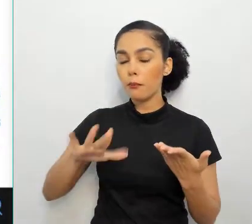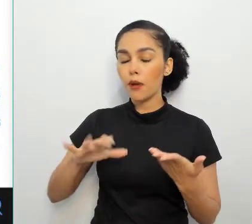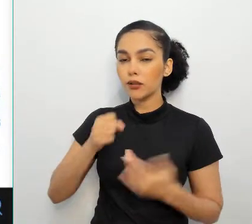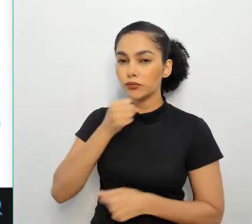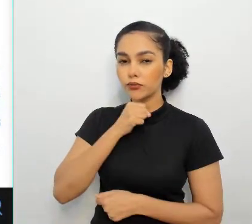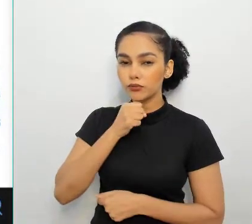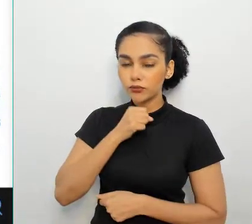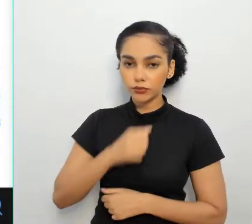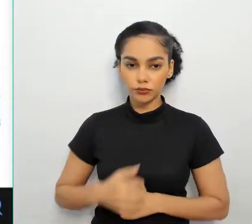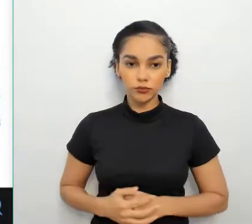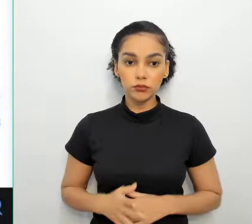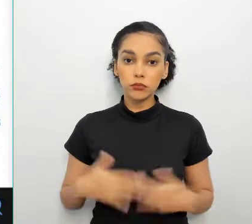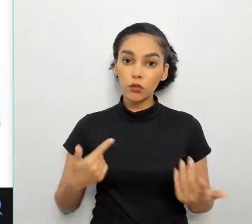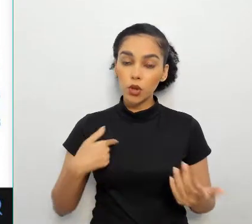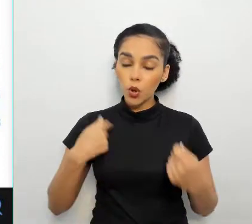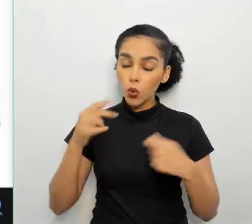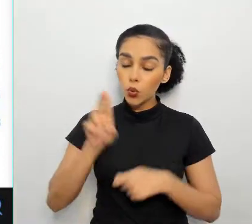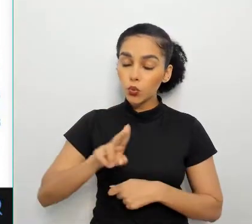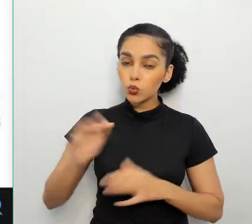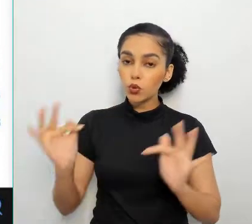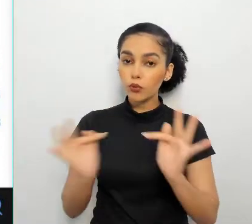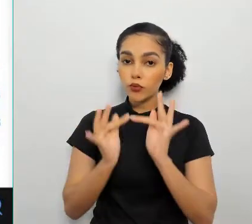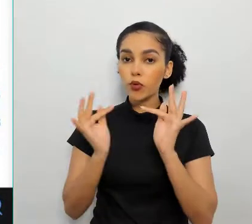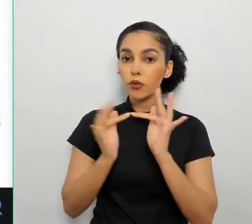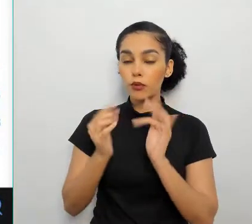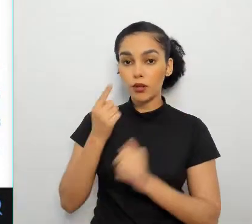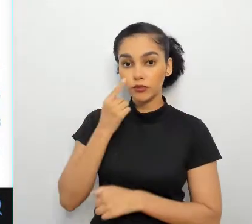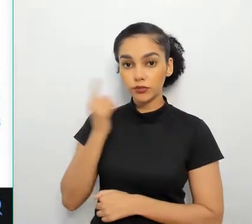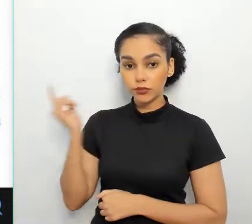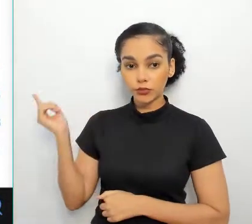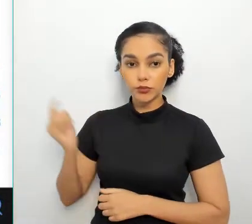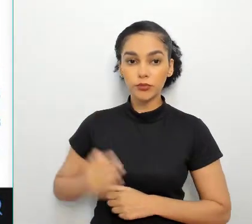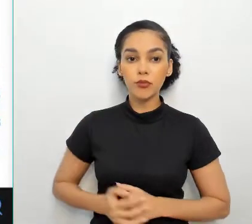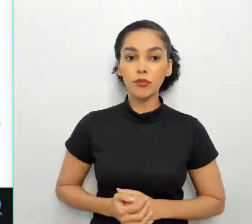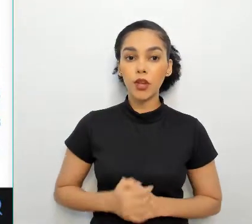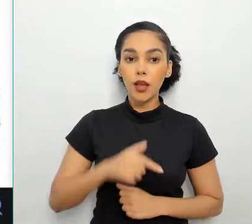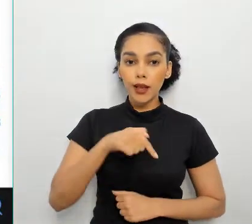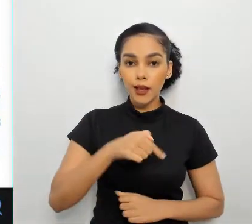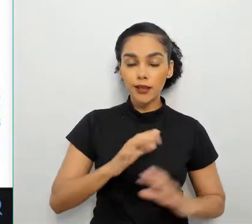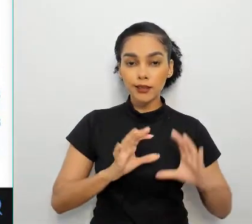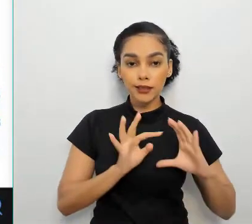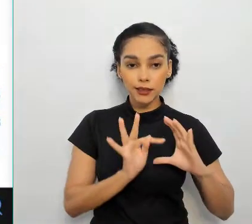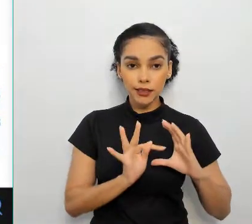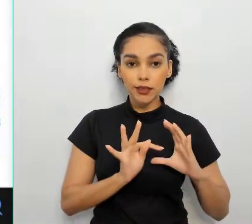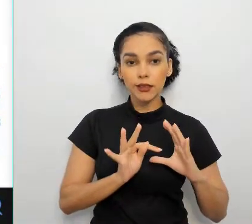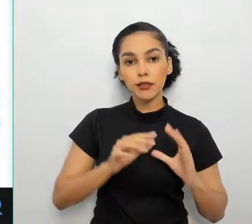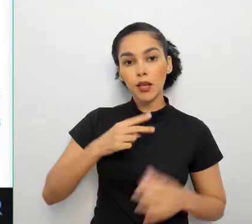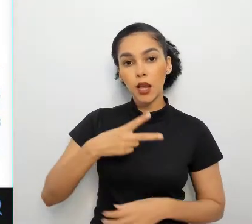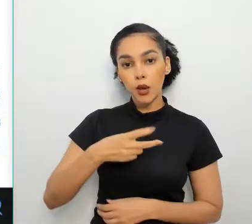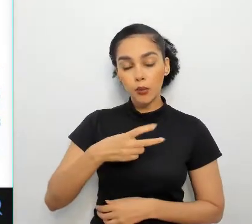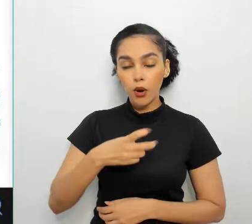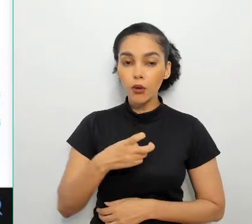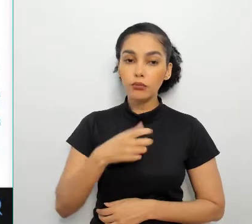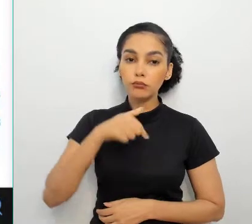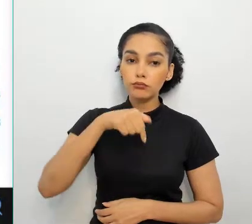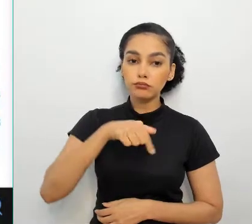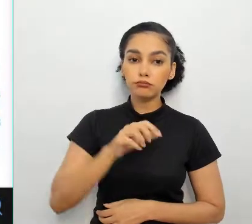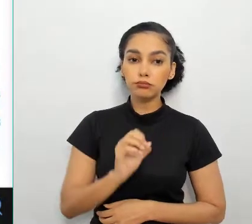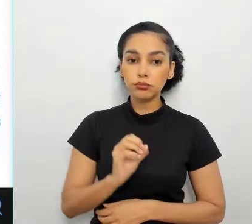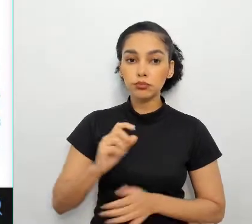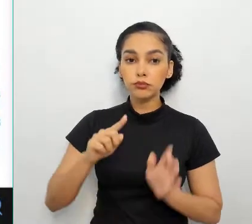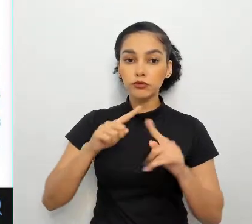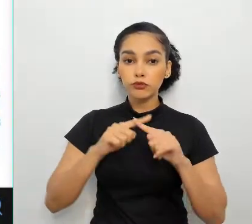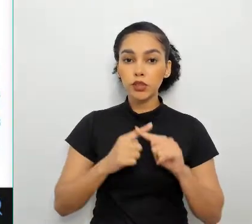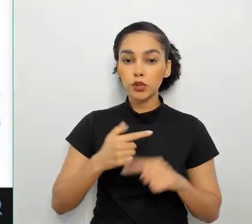fórmula que foi dada, Q de T igual a Q0 vezes 2 elevado a menos T dividido